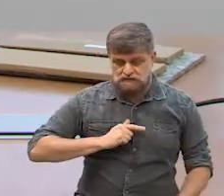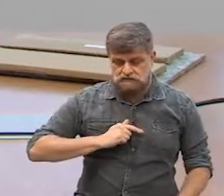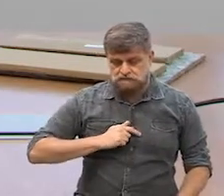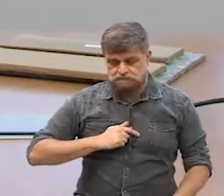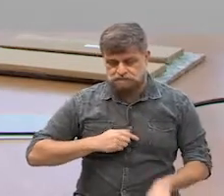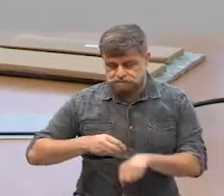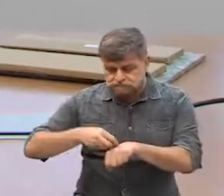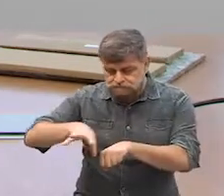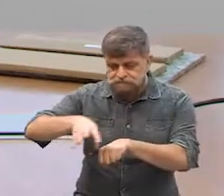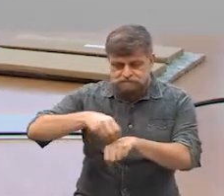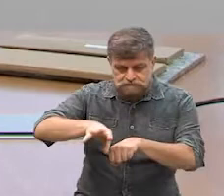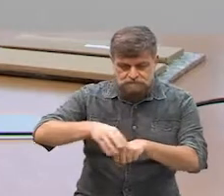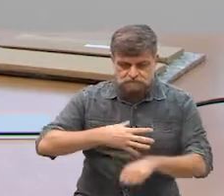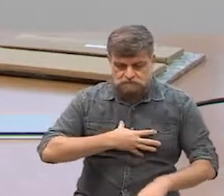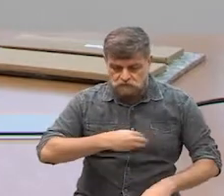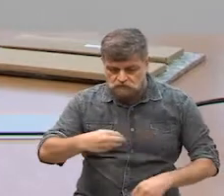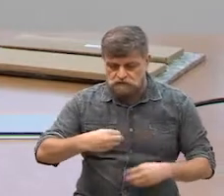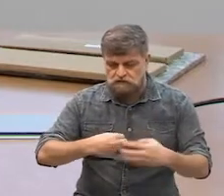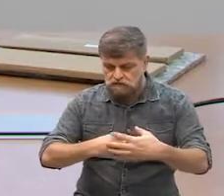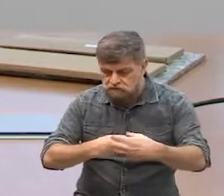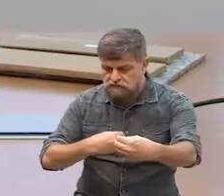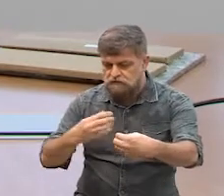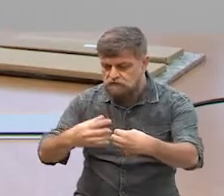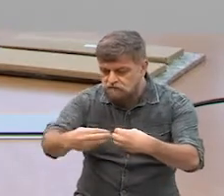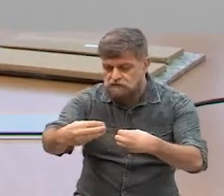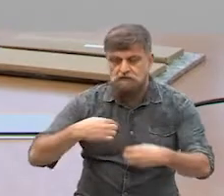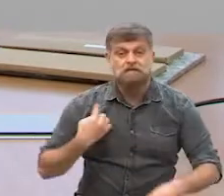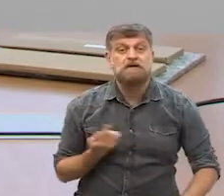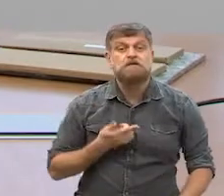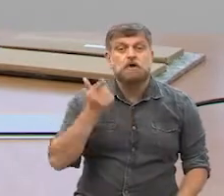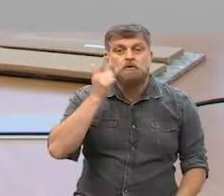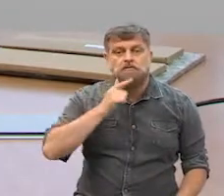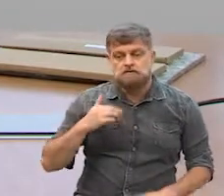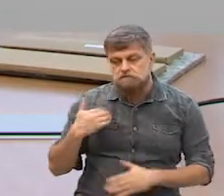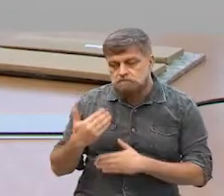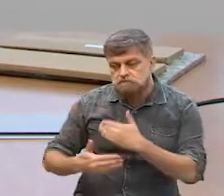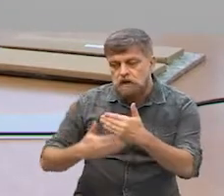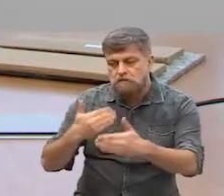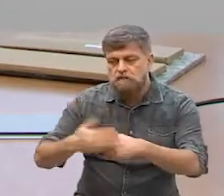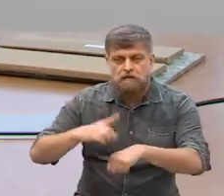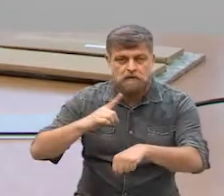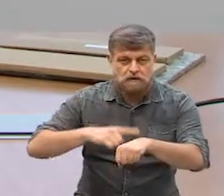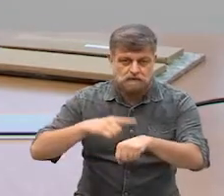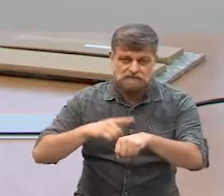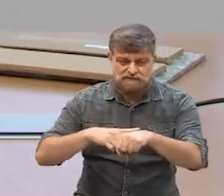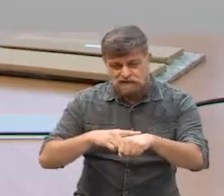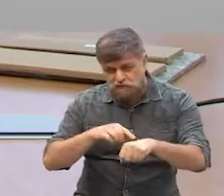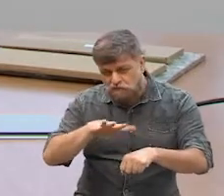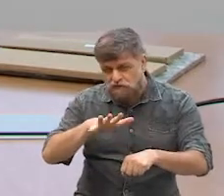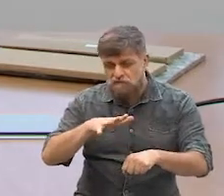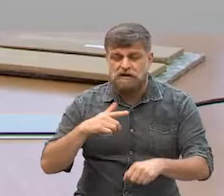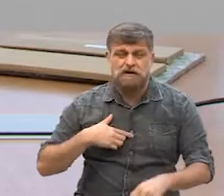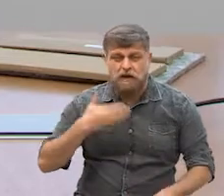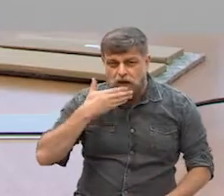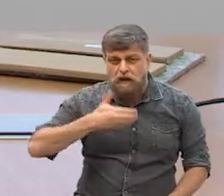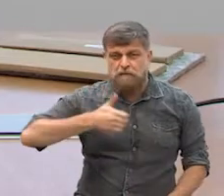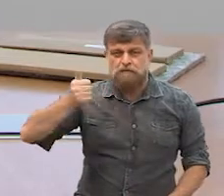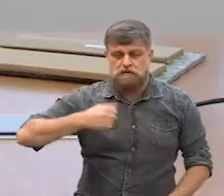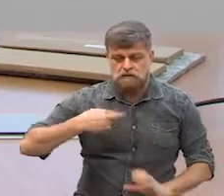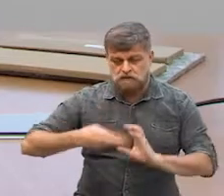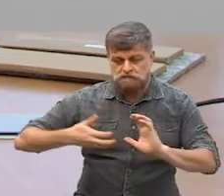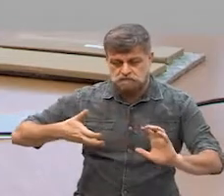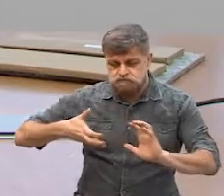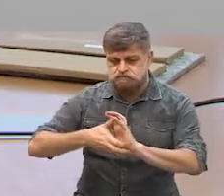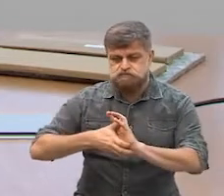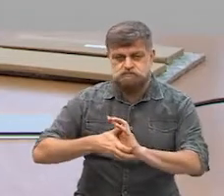passando isso para os nossos filhos e tudo mais, para que a gente consiga, né, a médio prazo, né, melhorar essa taxa de reciclagem. Mas o